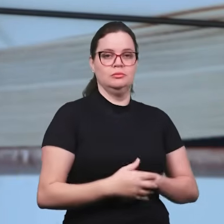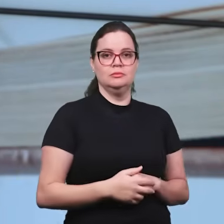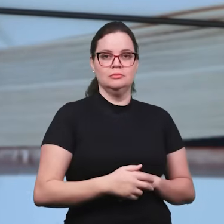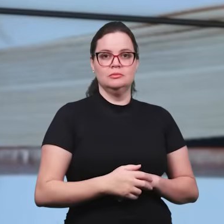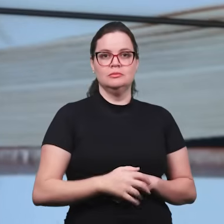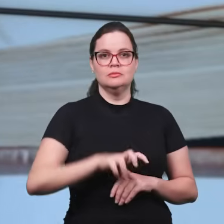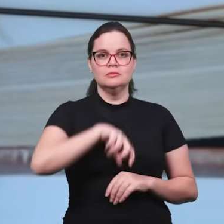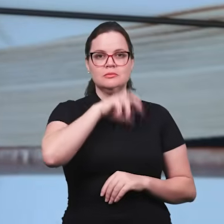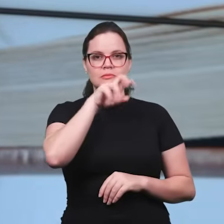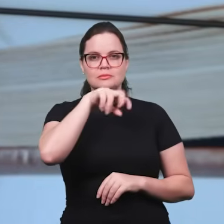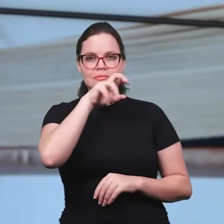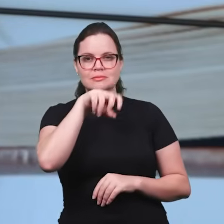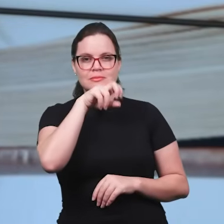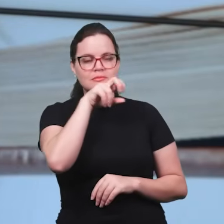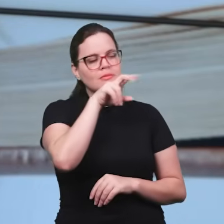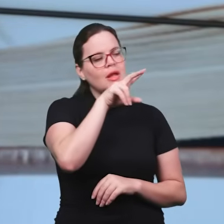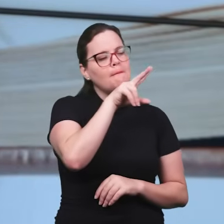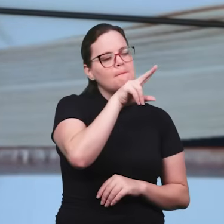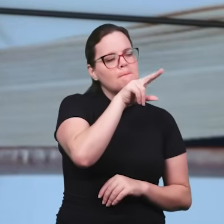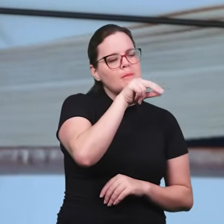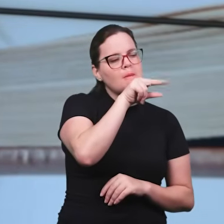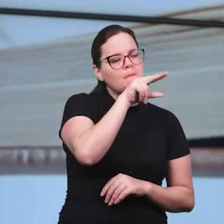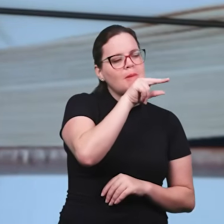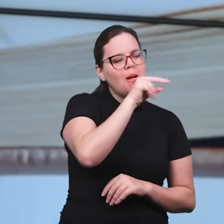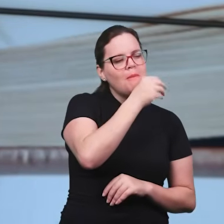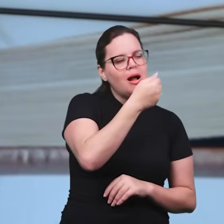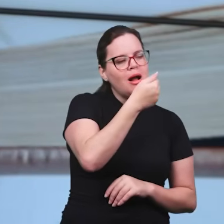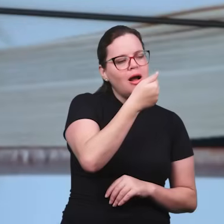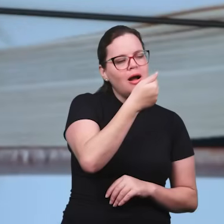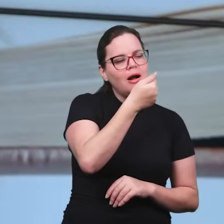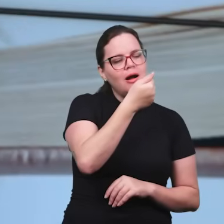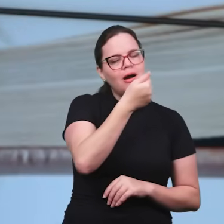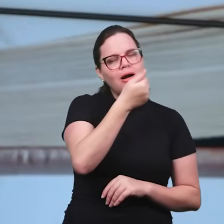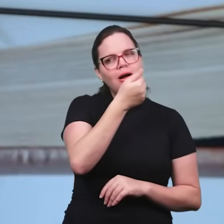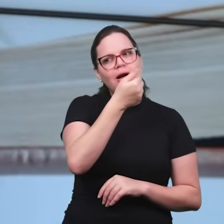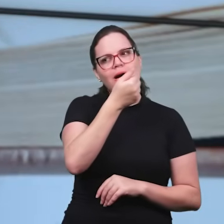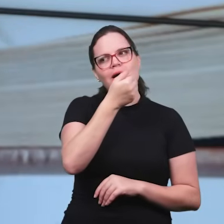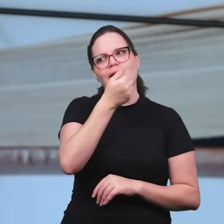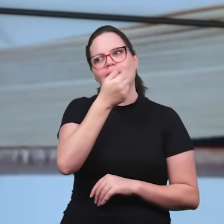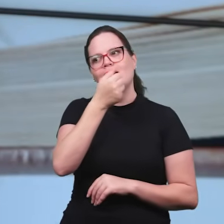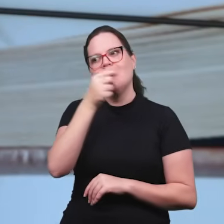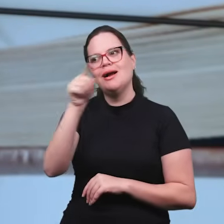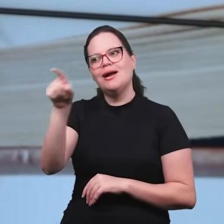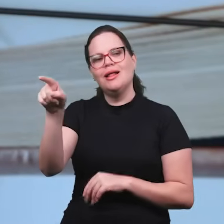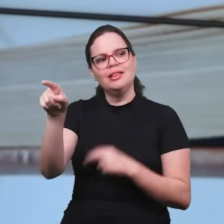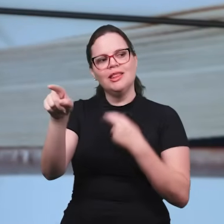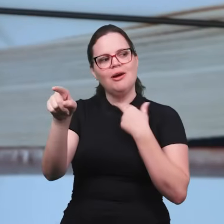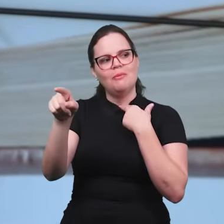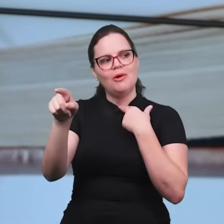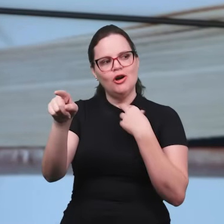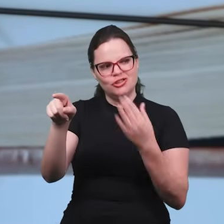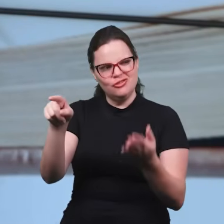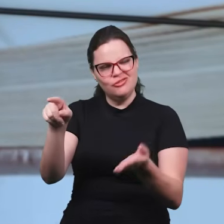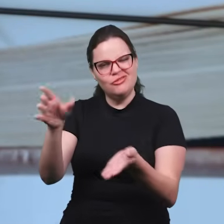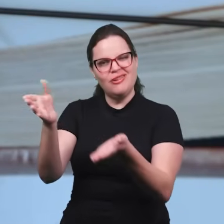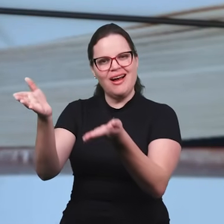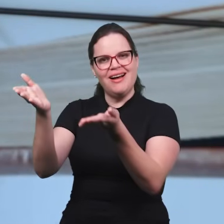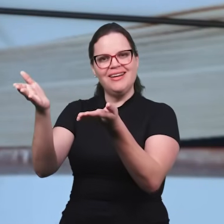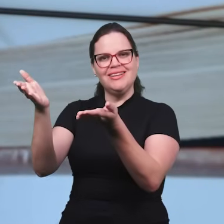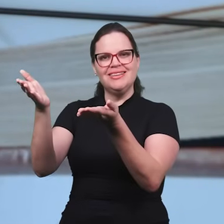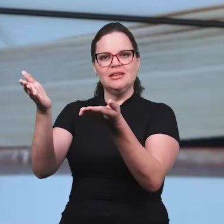e virou o olhar deles assim para aquilo ali que o Senhor disse para você não tocar. Então,